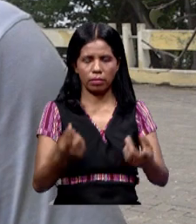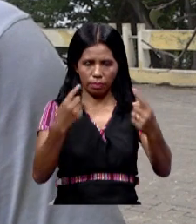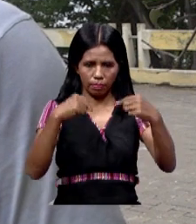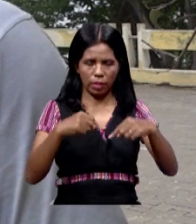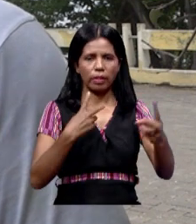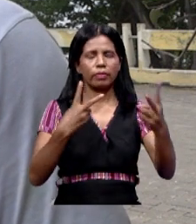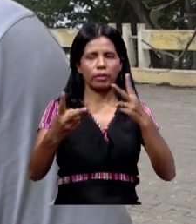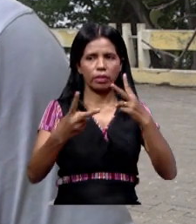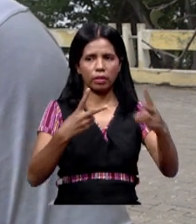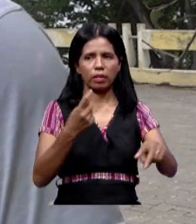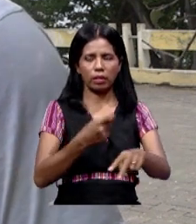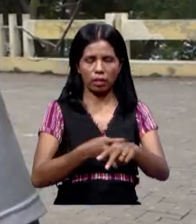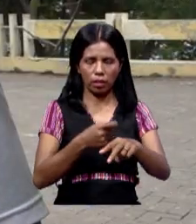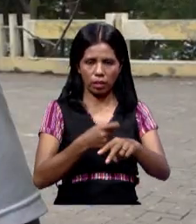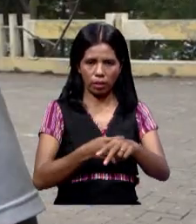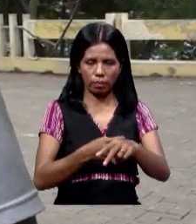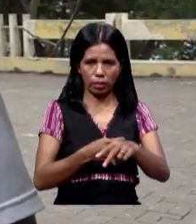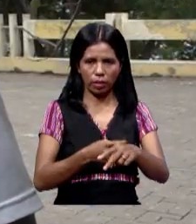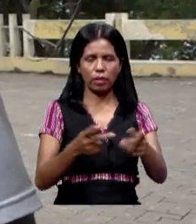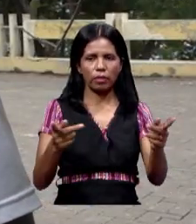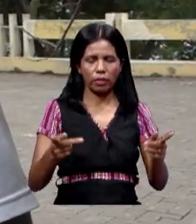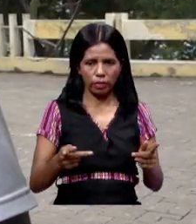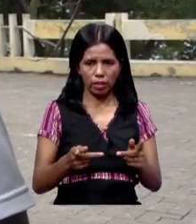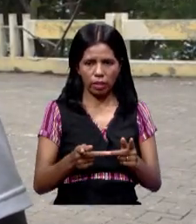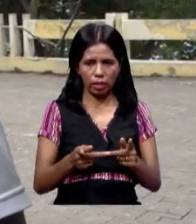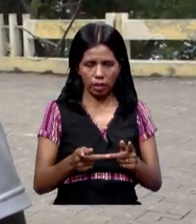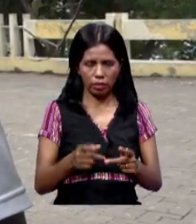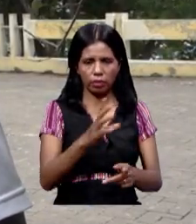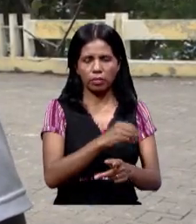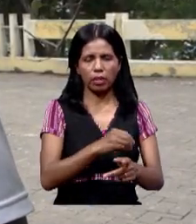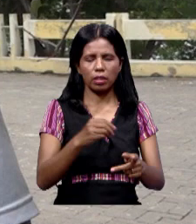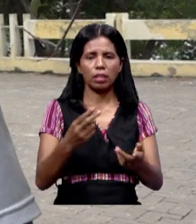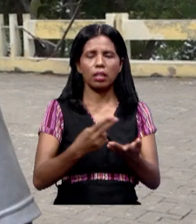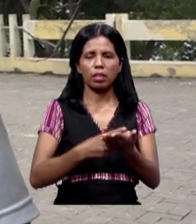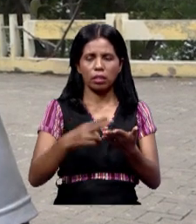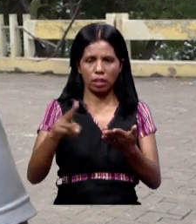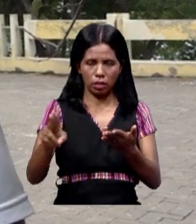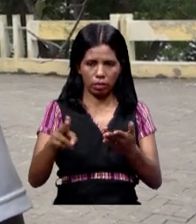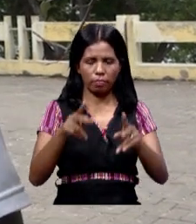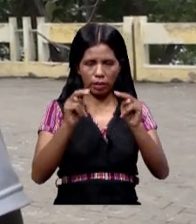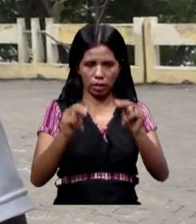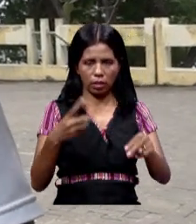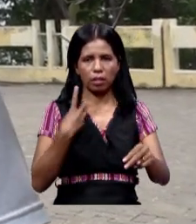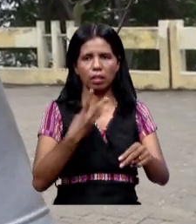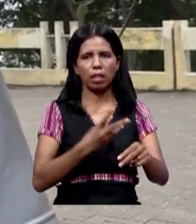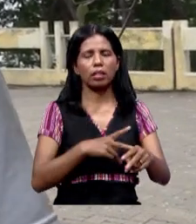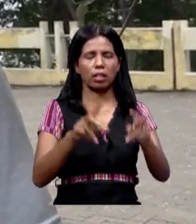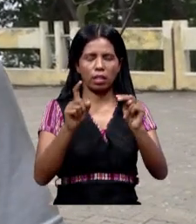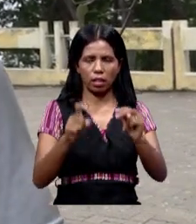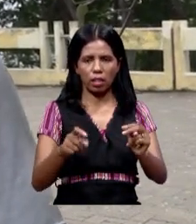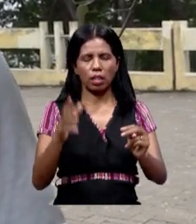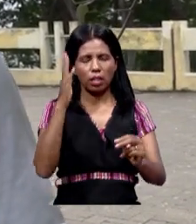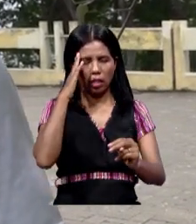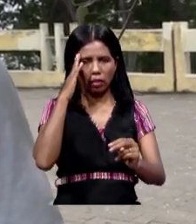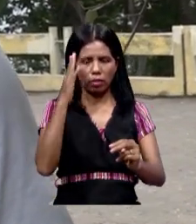mai tempo lorombot oi fatin neve que fatin sagrado neve precisamos ita saneamento tem que iranemos